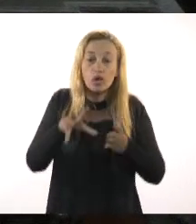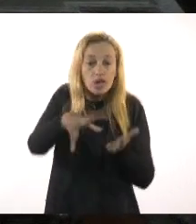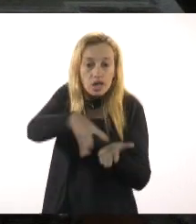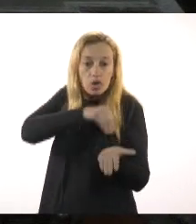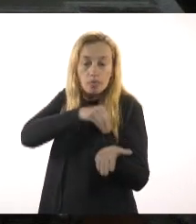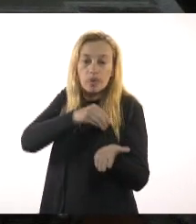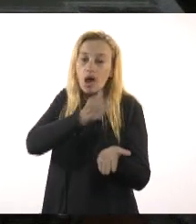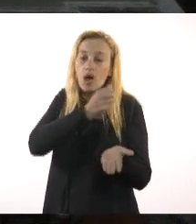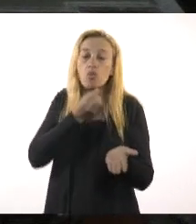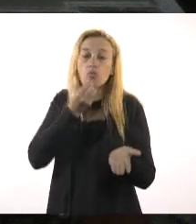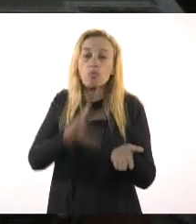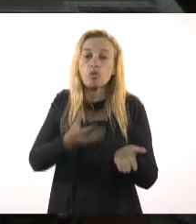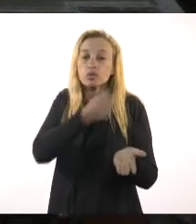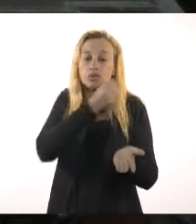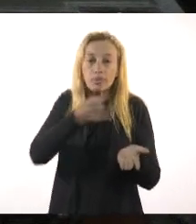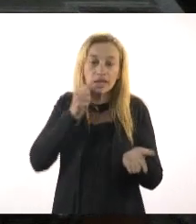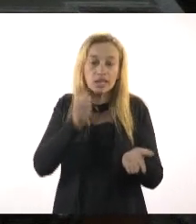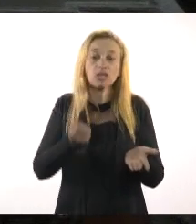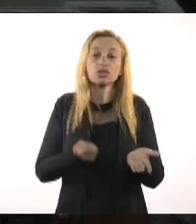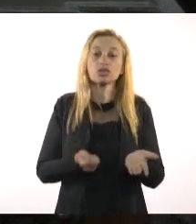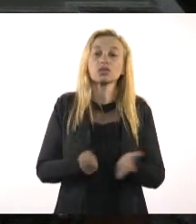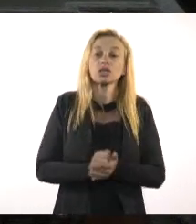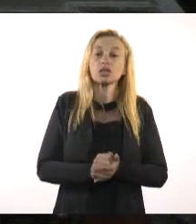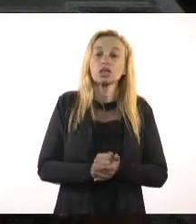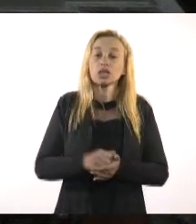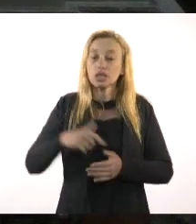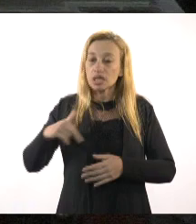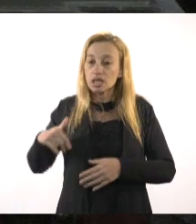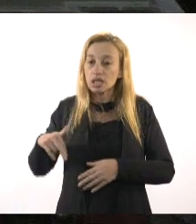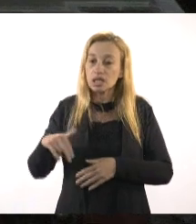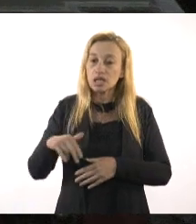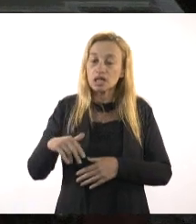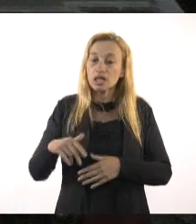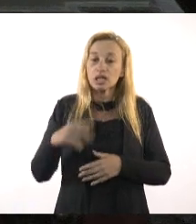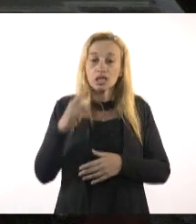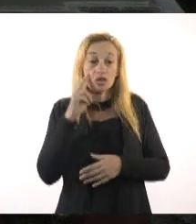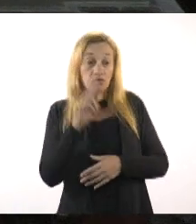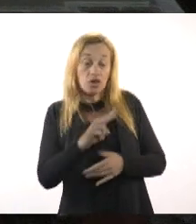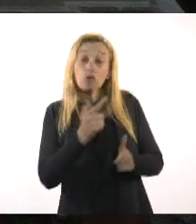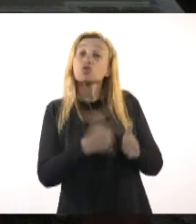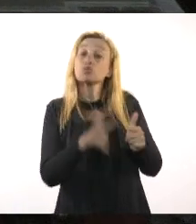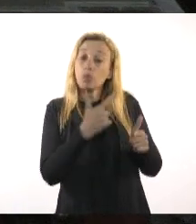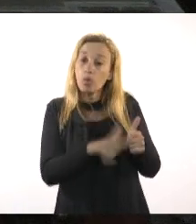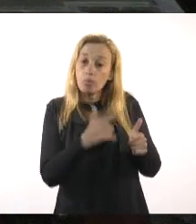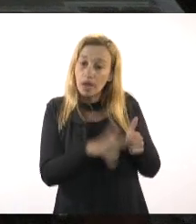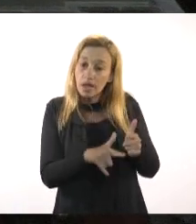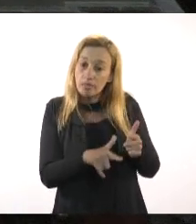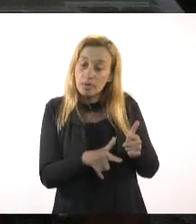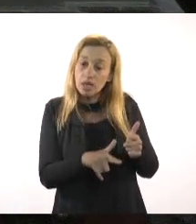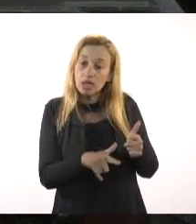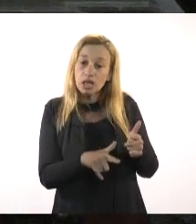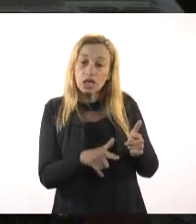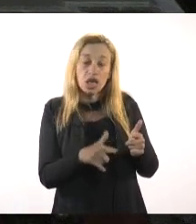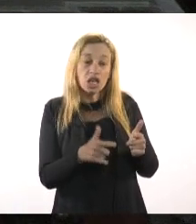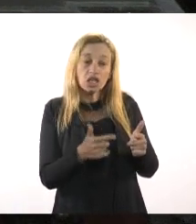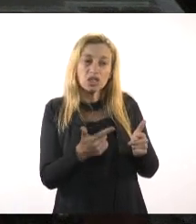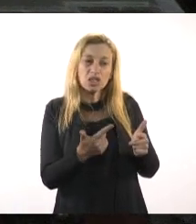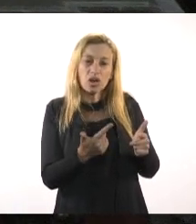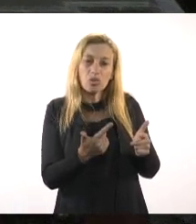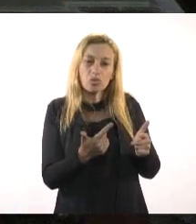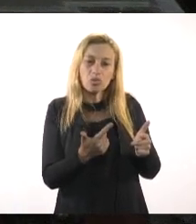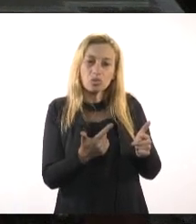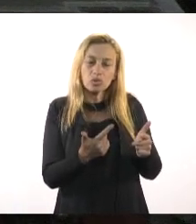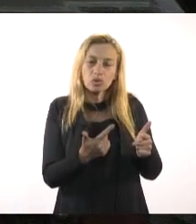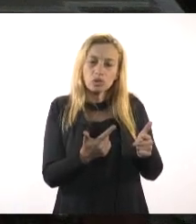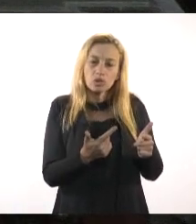bom samaritano é aquele que passa e ele não negligencia os problemas que se vê. Ele não coloca em segundo plano, ele